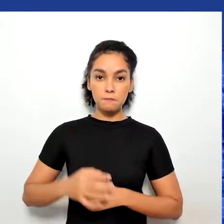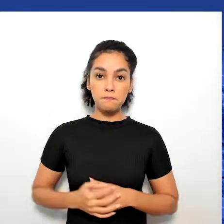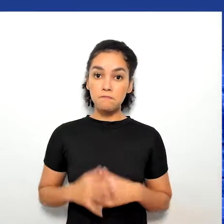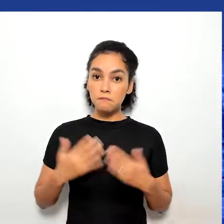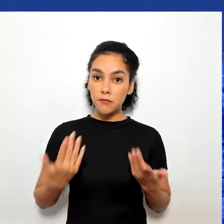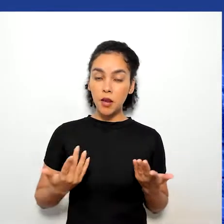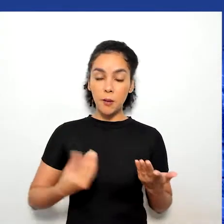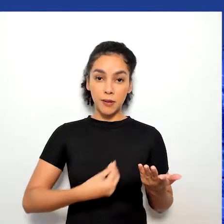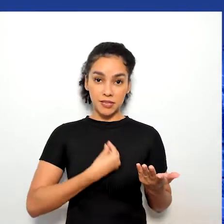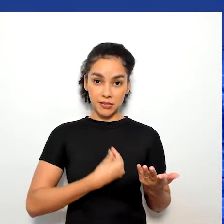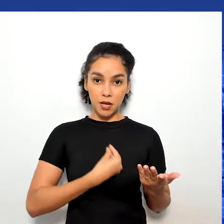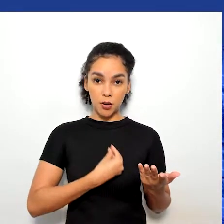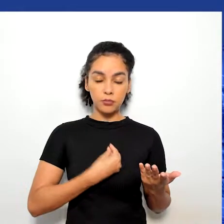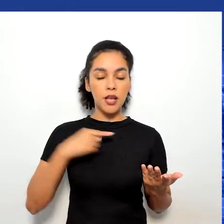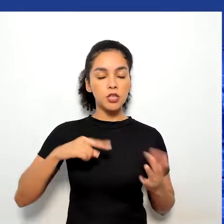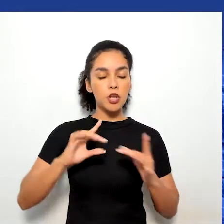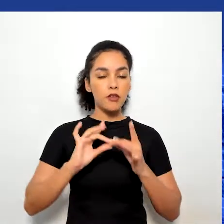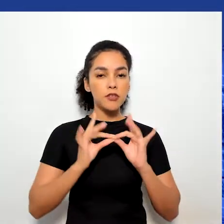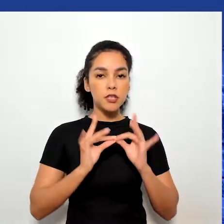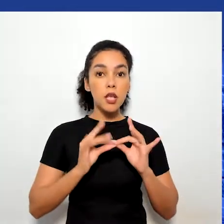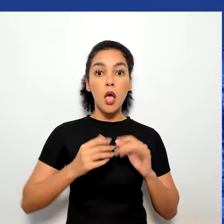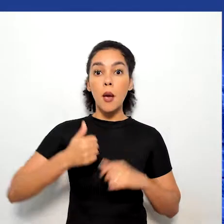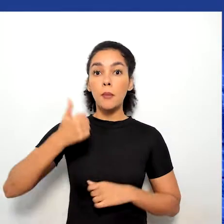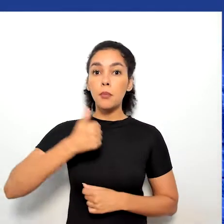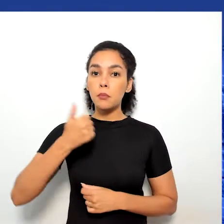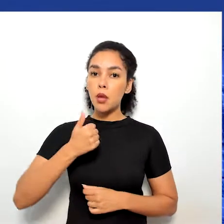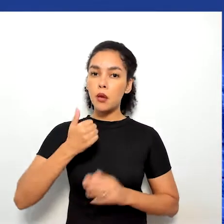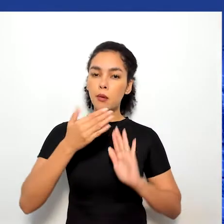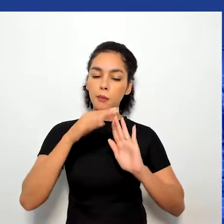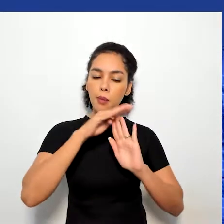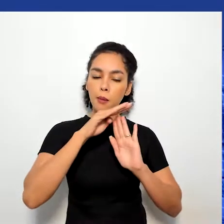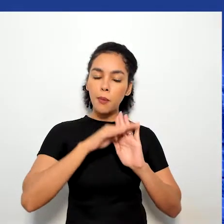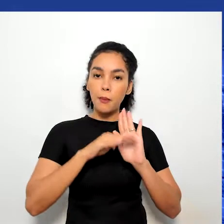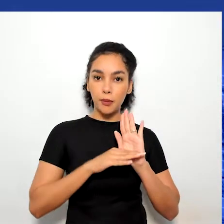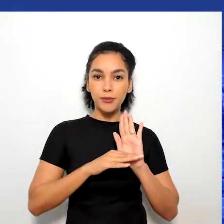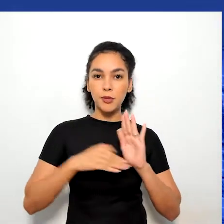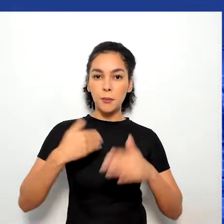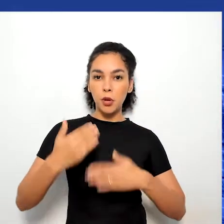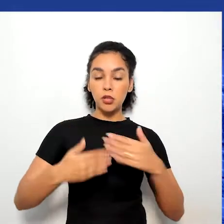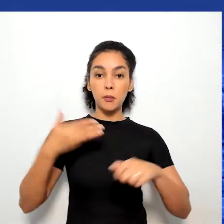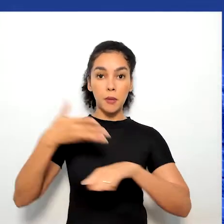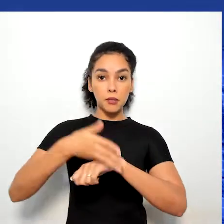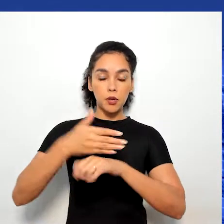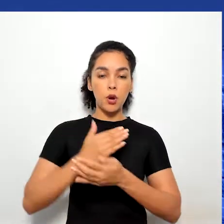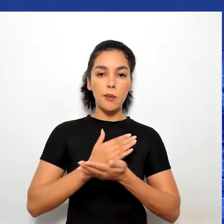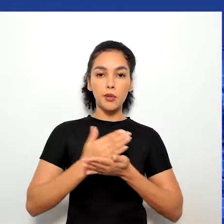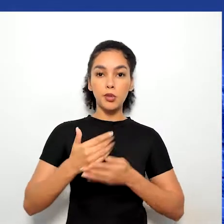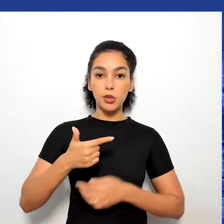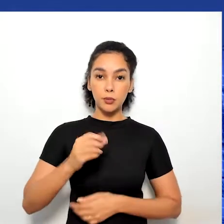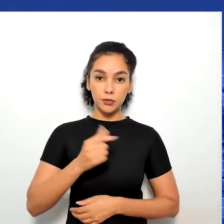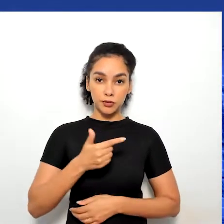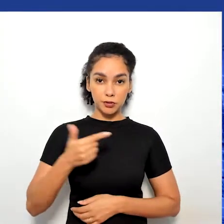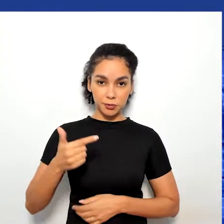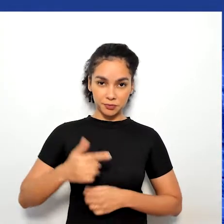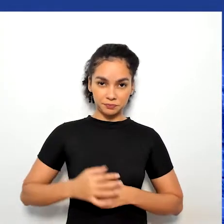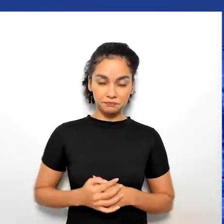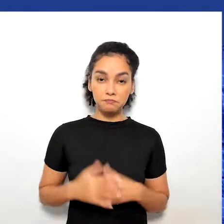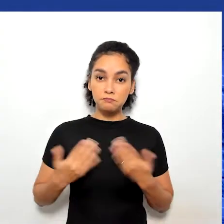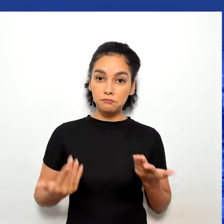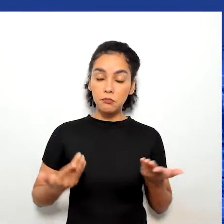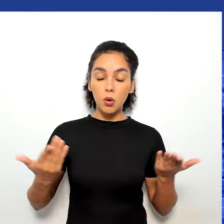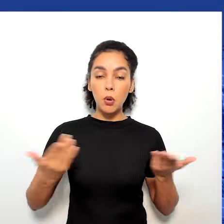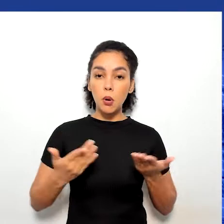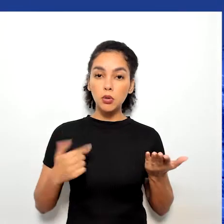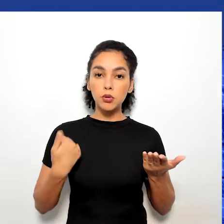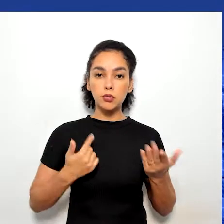faz parte da primeira etapa desse processo participativo iniciado em 2022. Para subsidiar o nosso trabalho de hoje, nós